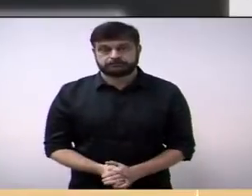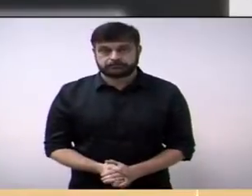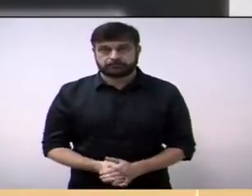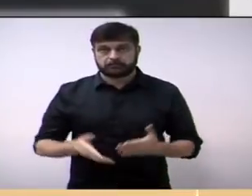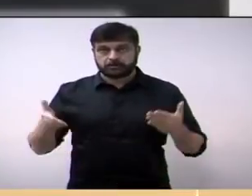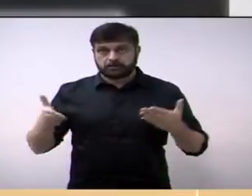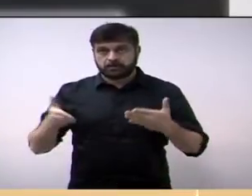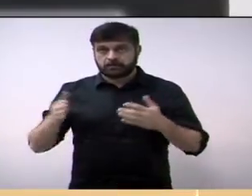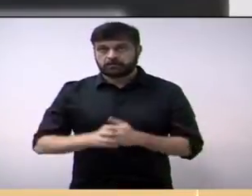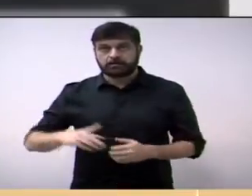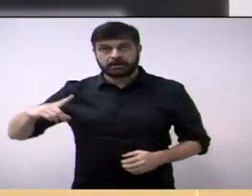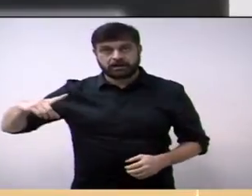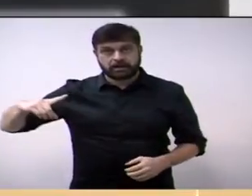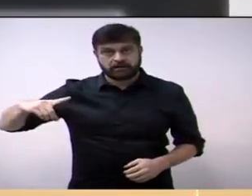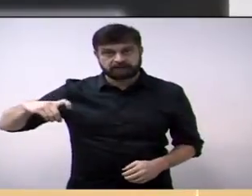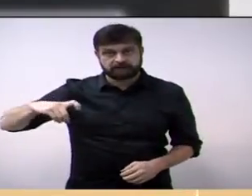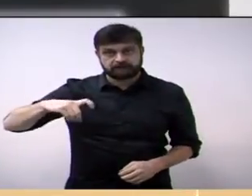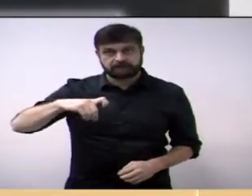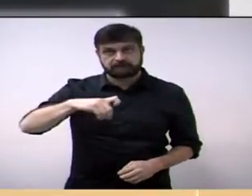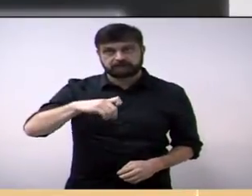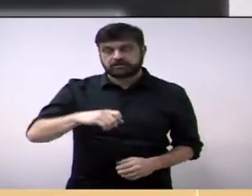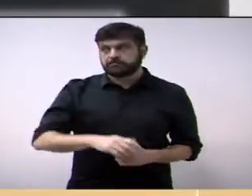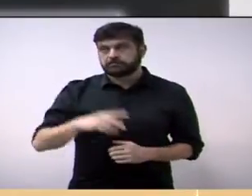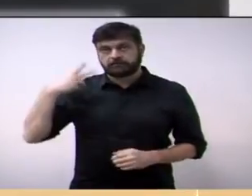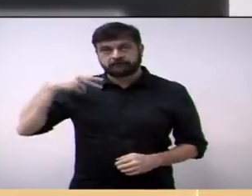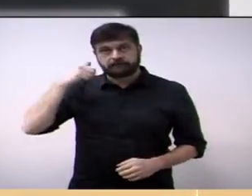Com a palavra, a vereadora Fábia Ramalho.